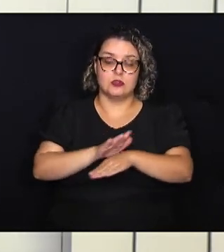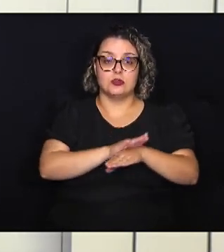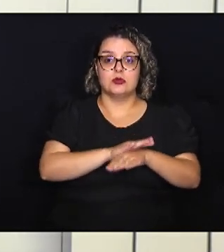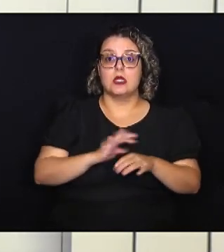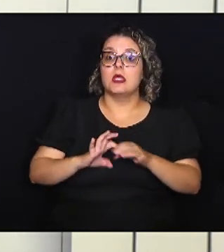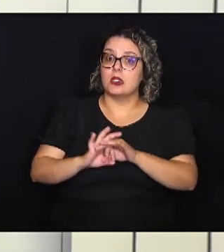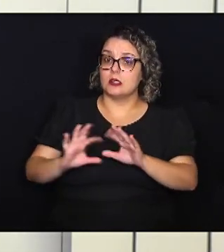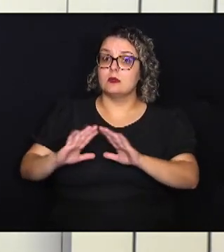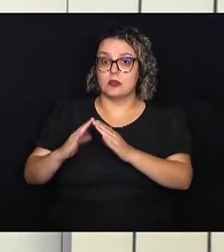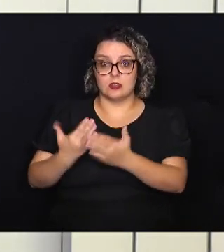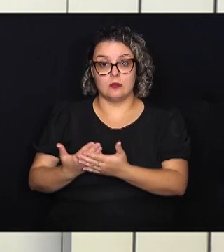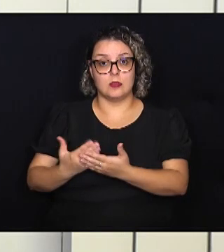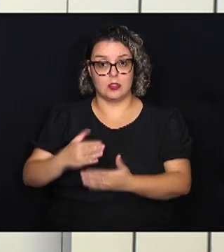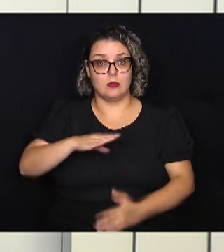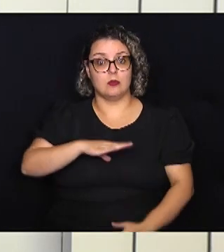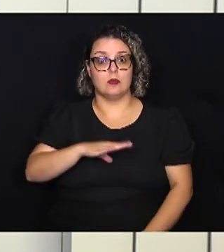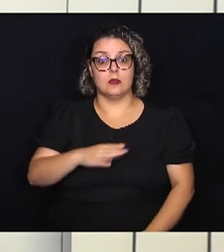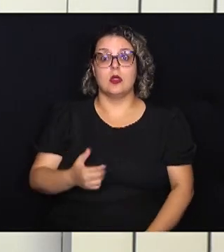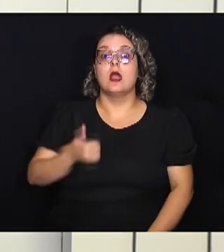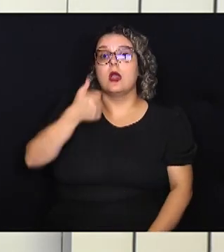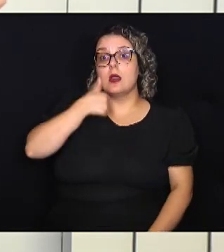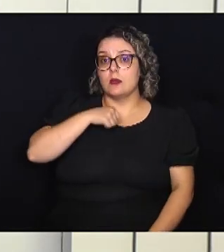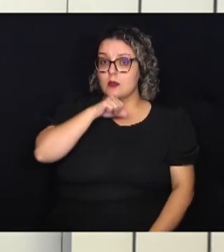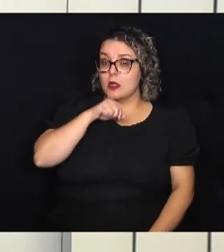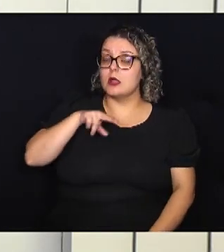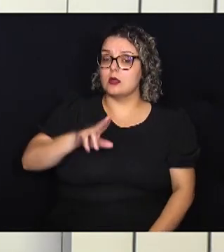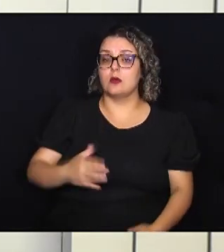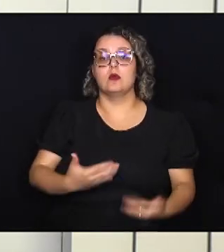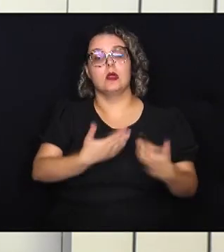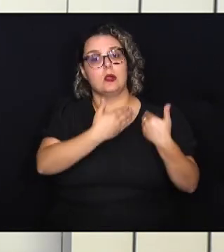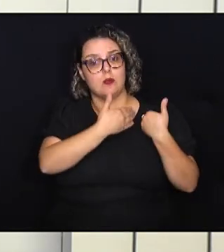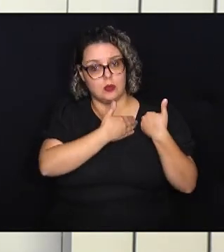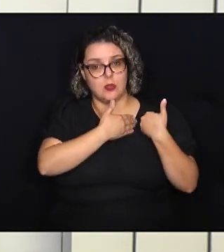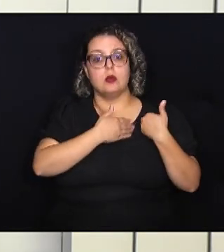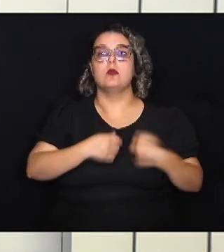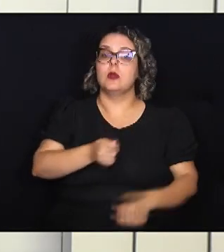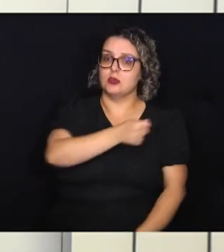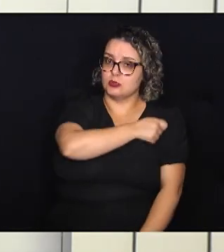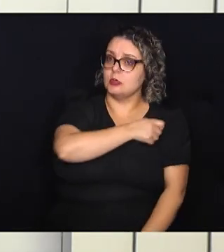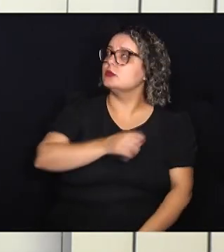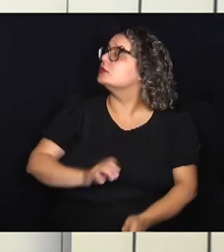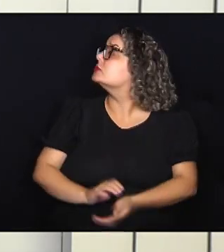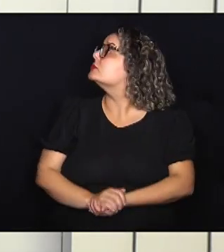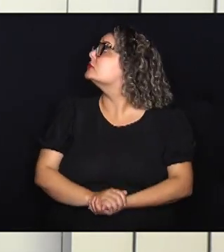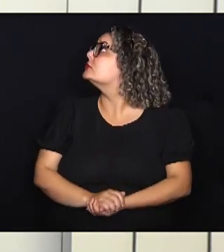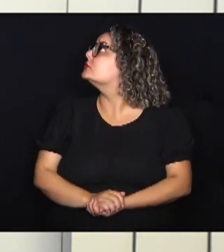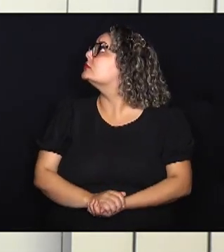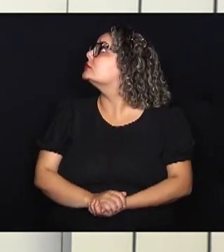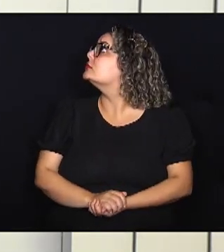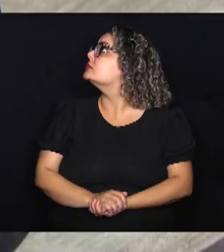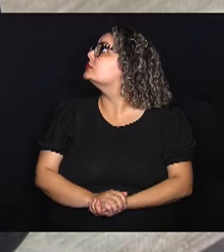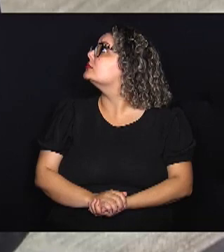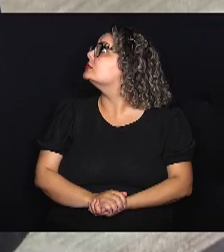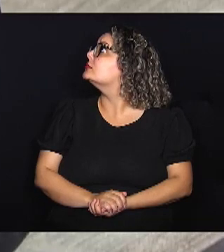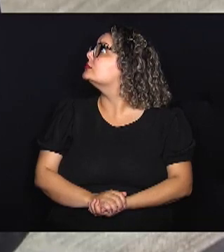escolas municipais, às mães ou às responsáveis pelos alunos.